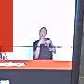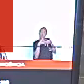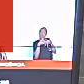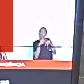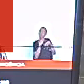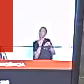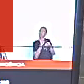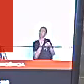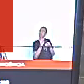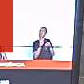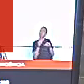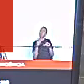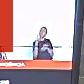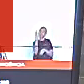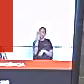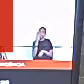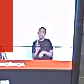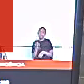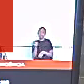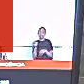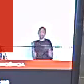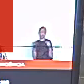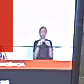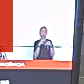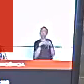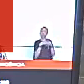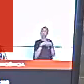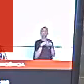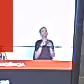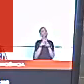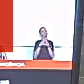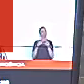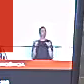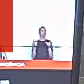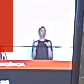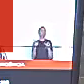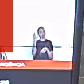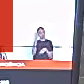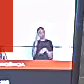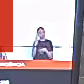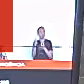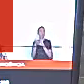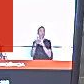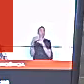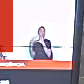deficiência não são pessoas doentes, são pessoas que têm uma condição